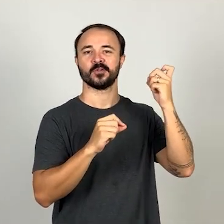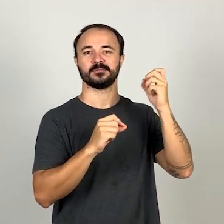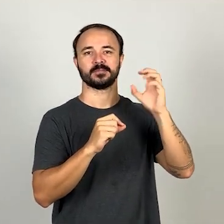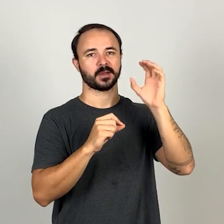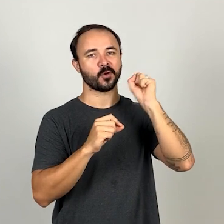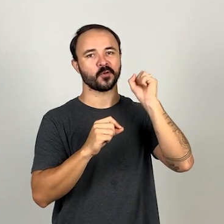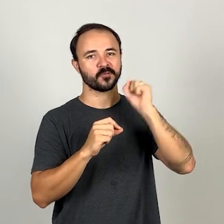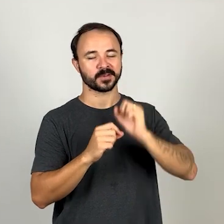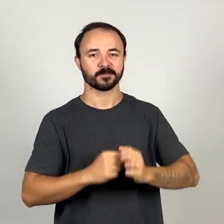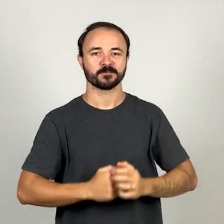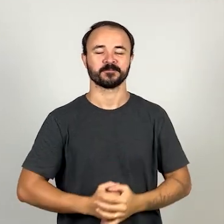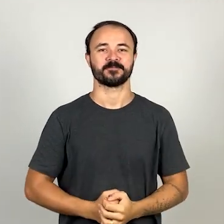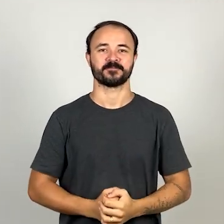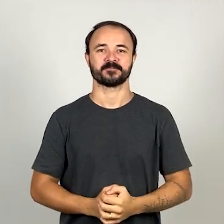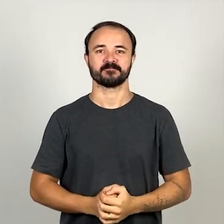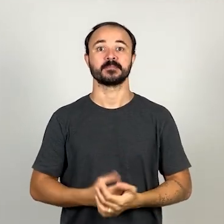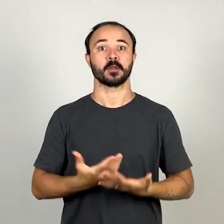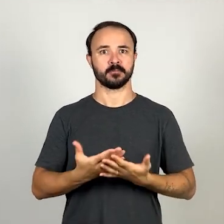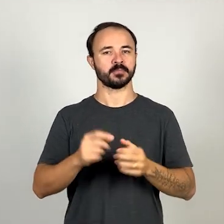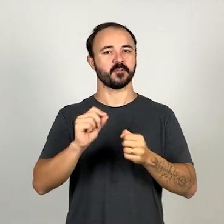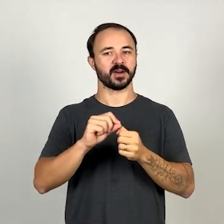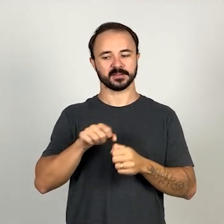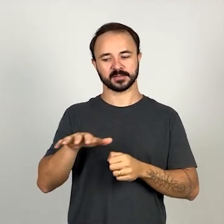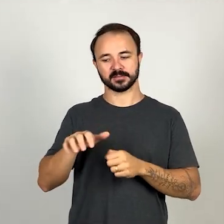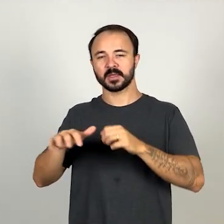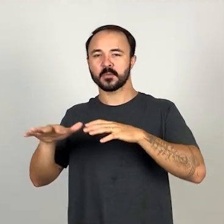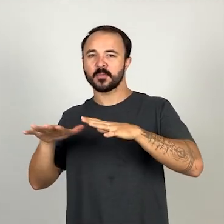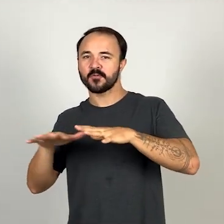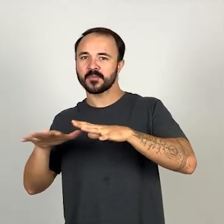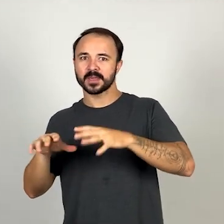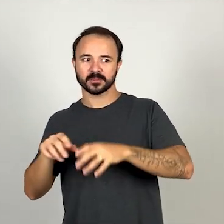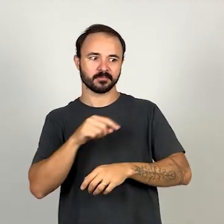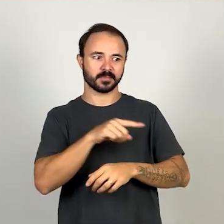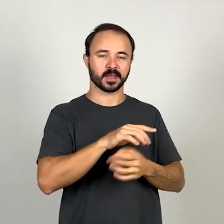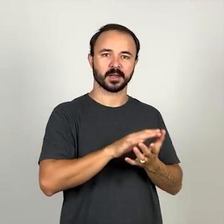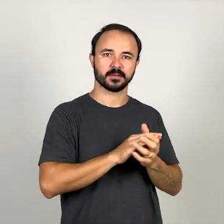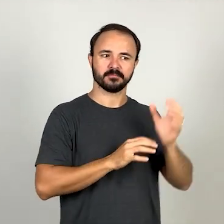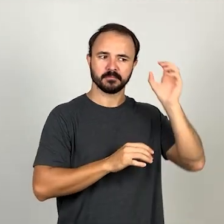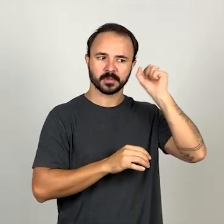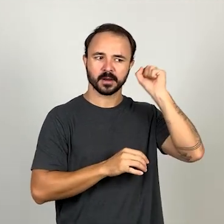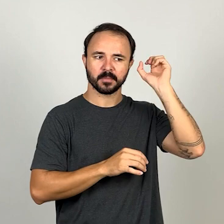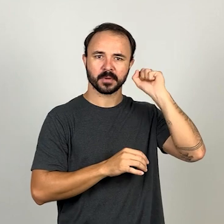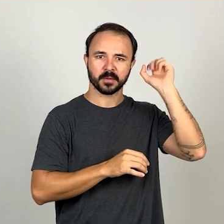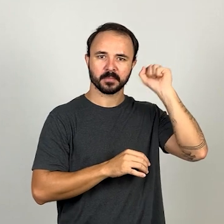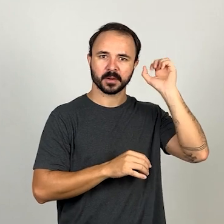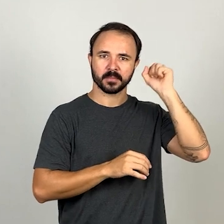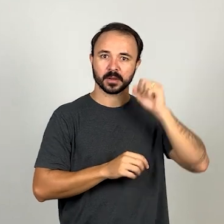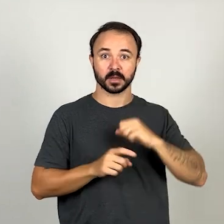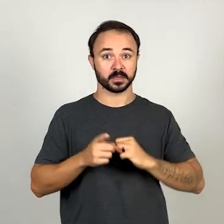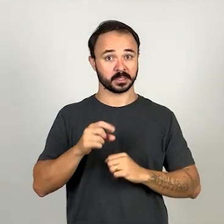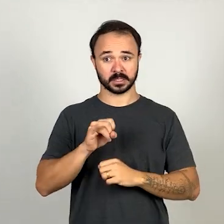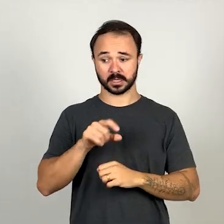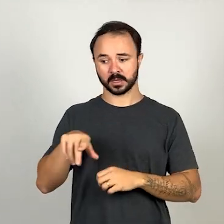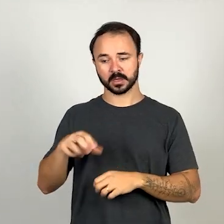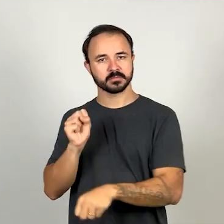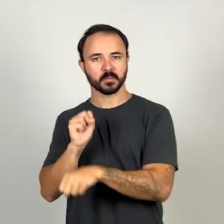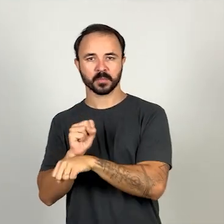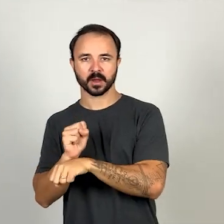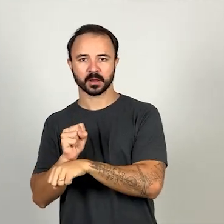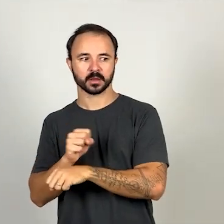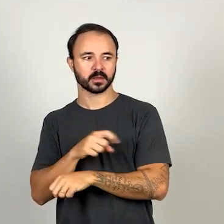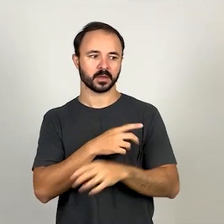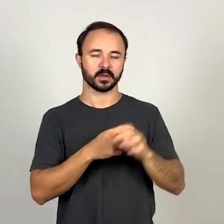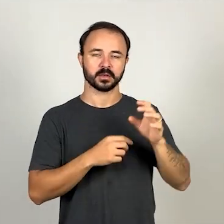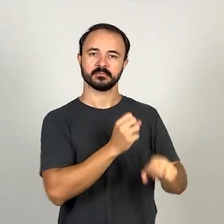Então, à medida que nós temos o movimento ou o fim dele, a emissão sonora também vai se encerrando. Então, o buzzer funciona com esse